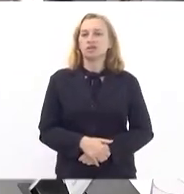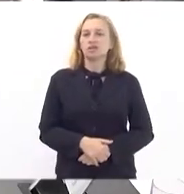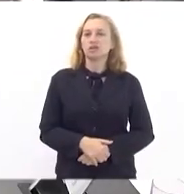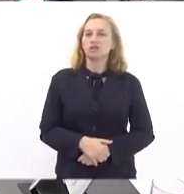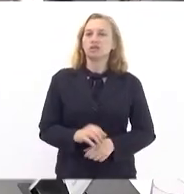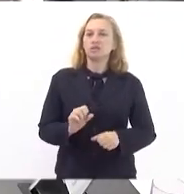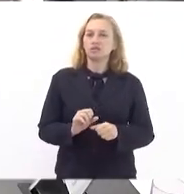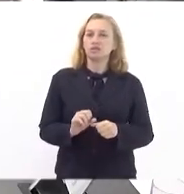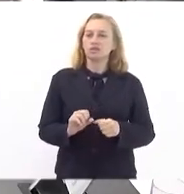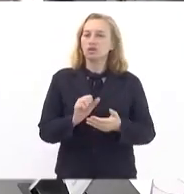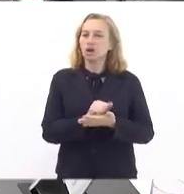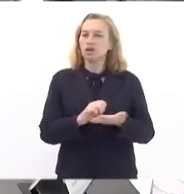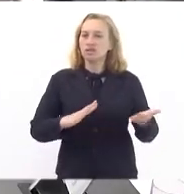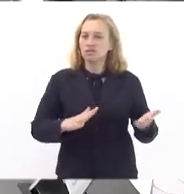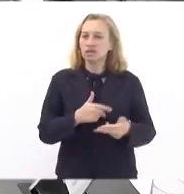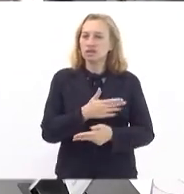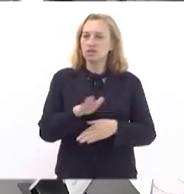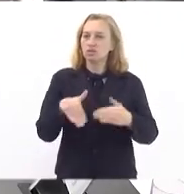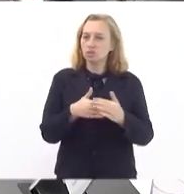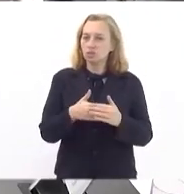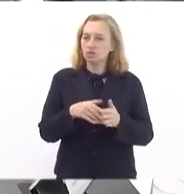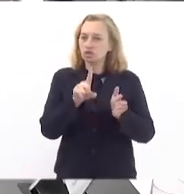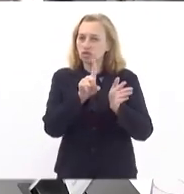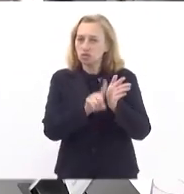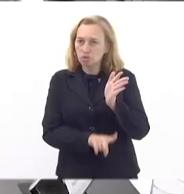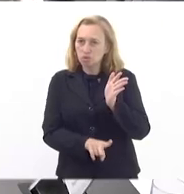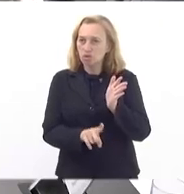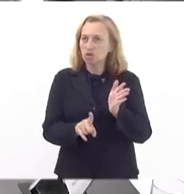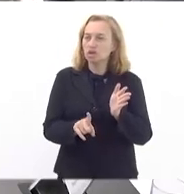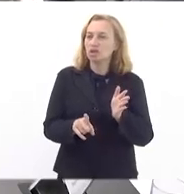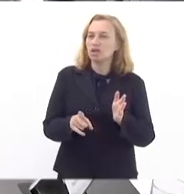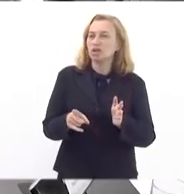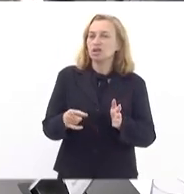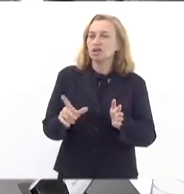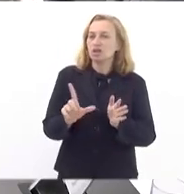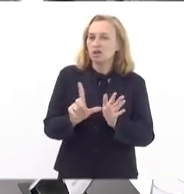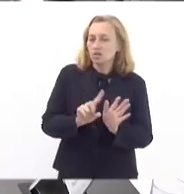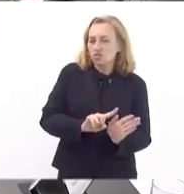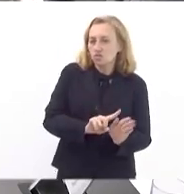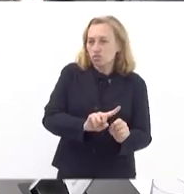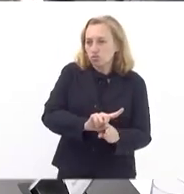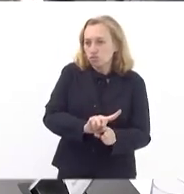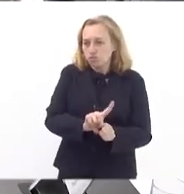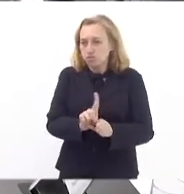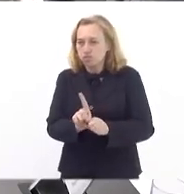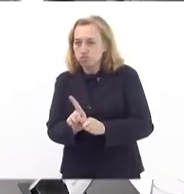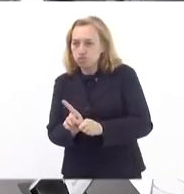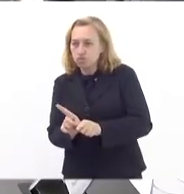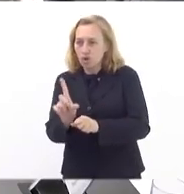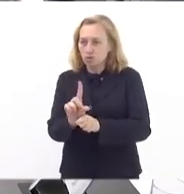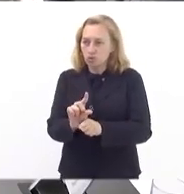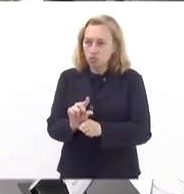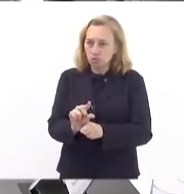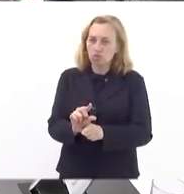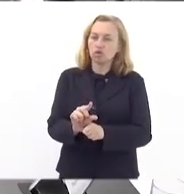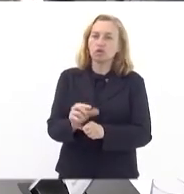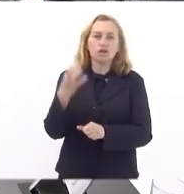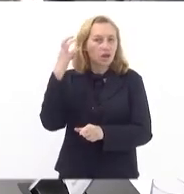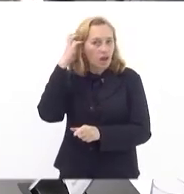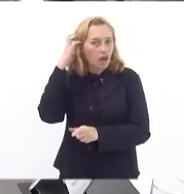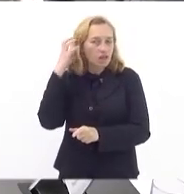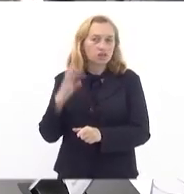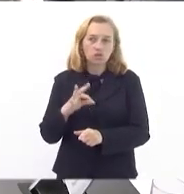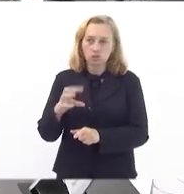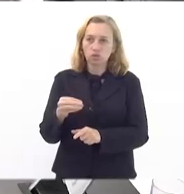todas essas as frases de reduzir velocidade de aumentar o licenciamento ou seja via rádio e